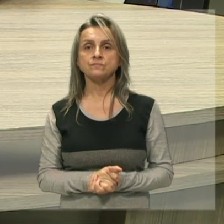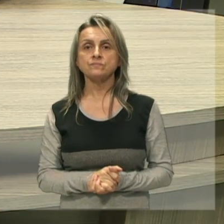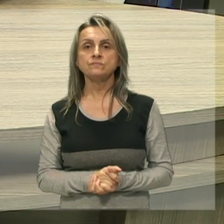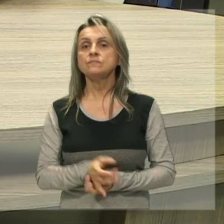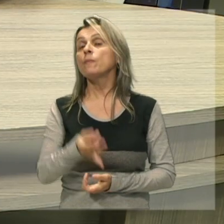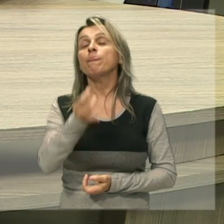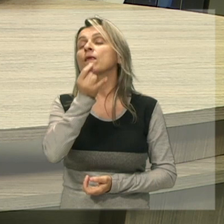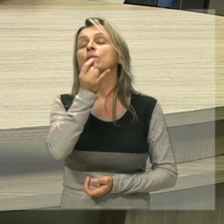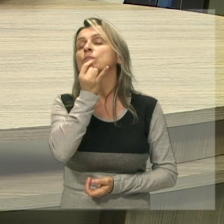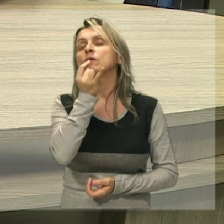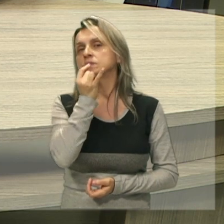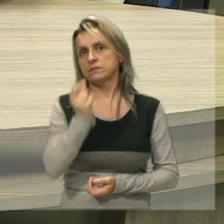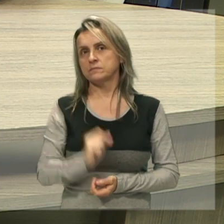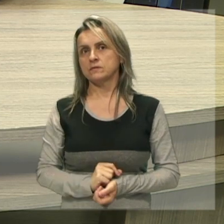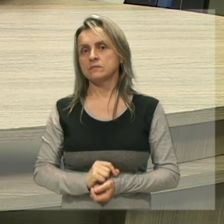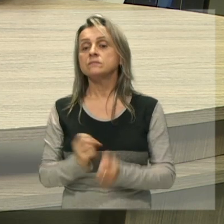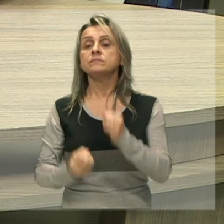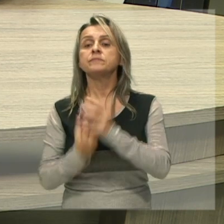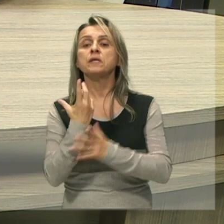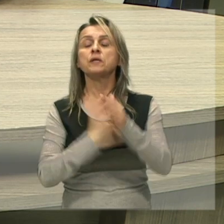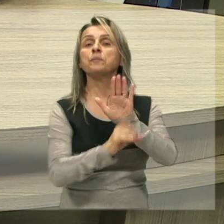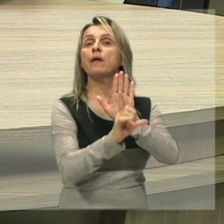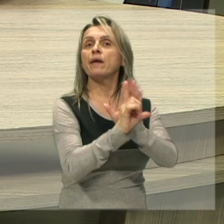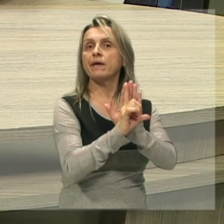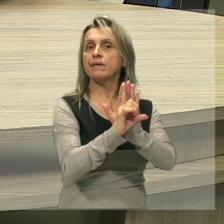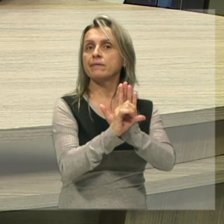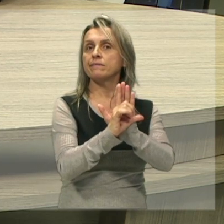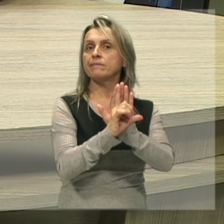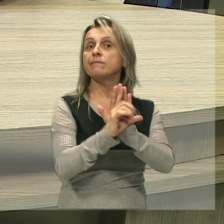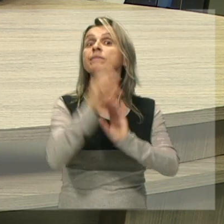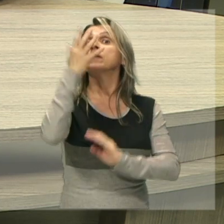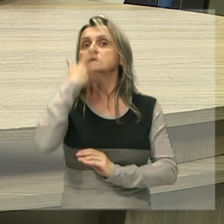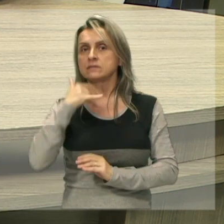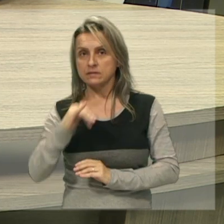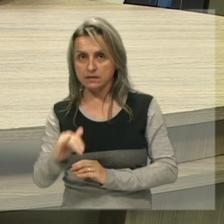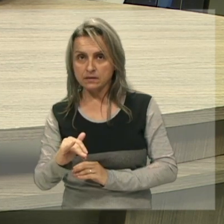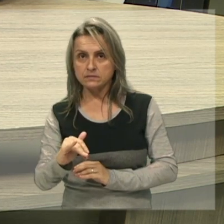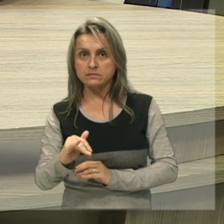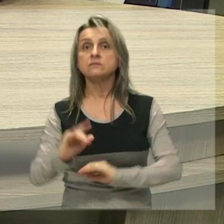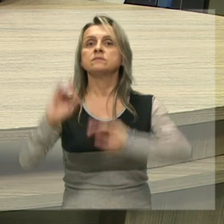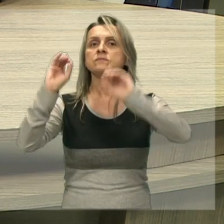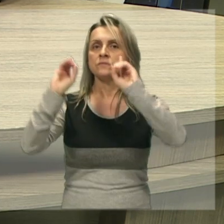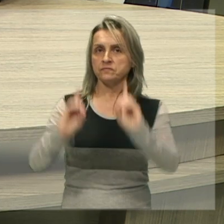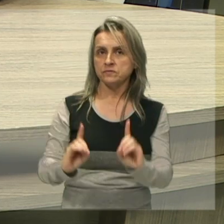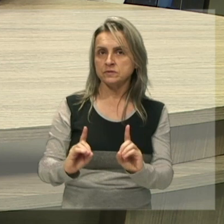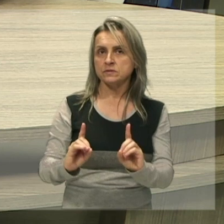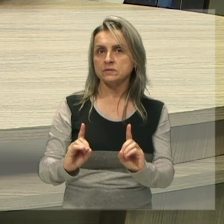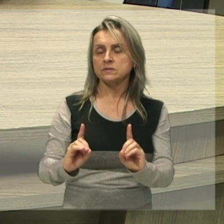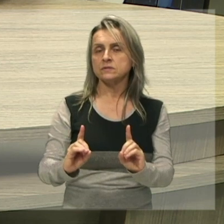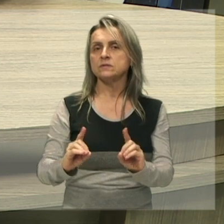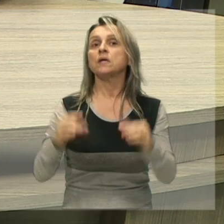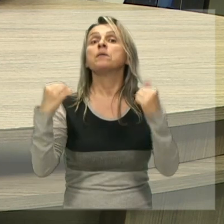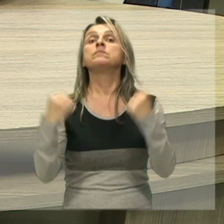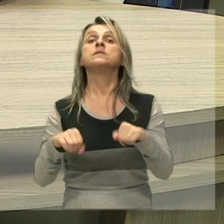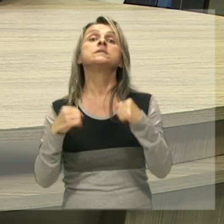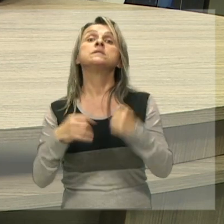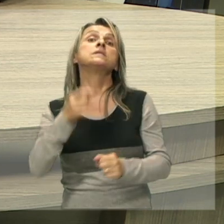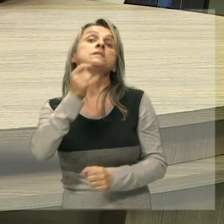ou uma política de Estado que as crianças tenham que necessariamente, as crianças com deficiência, serem colocadas